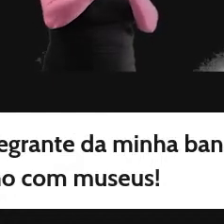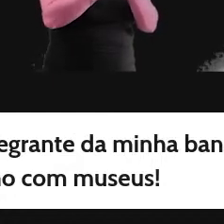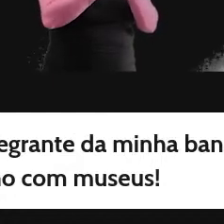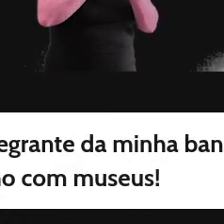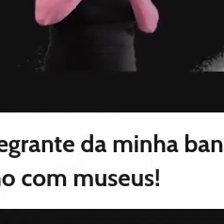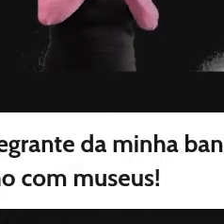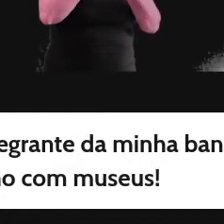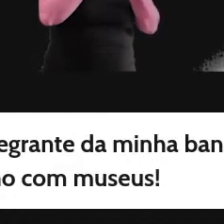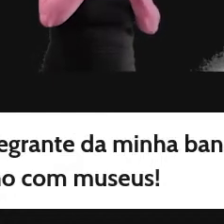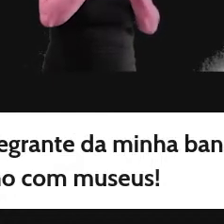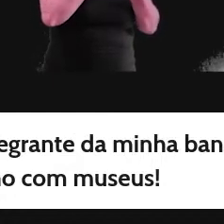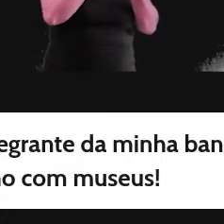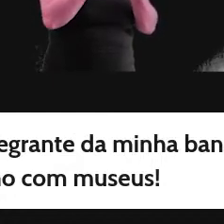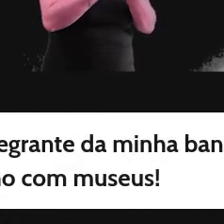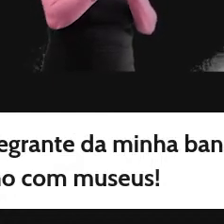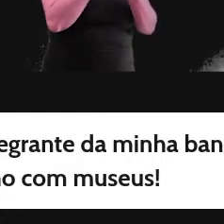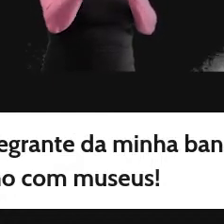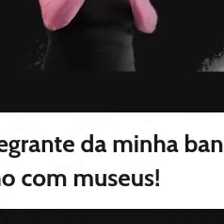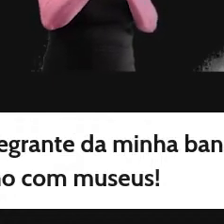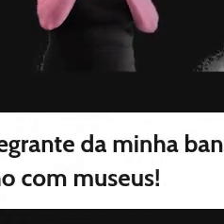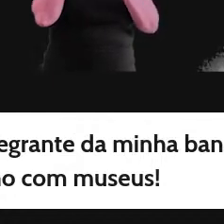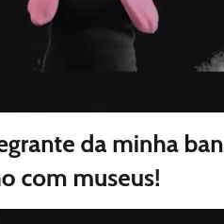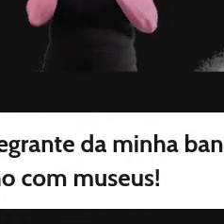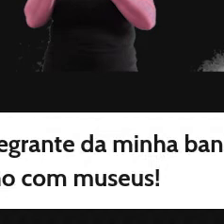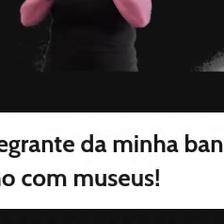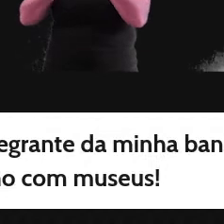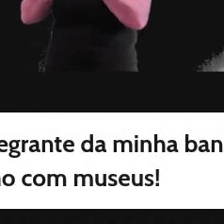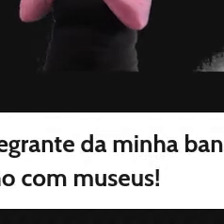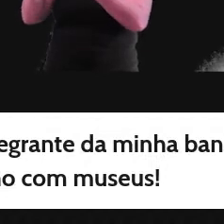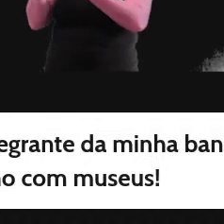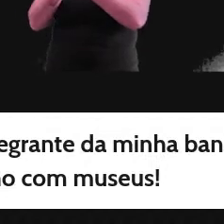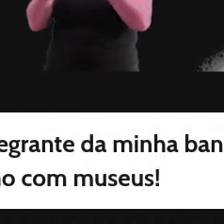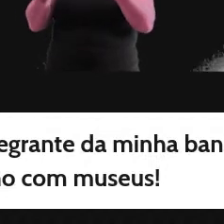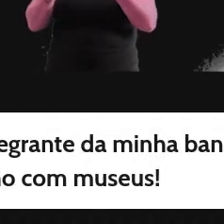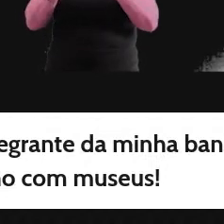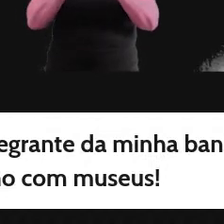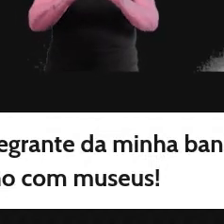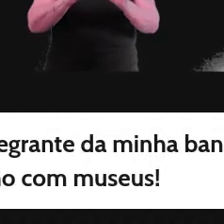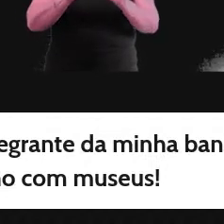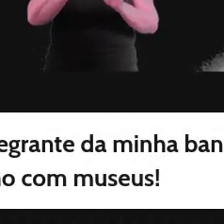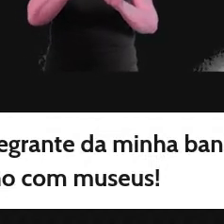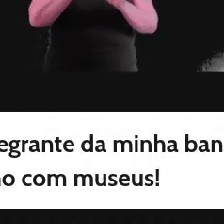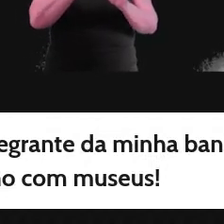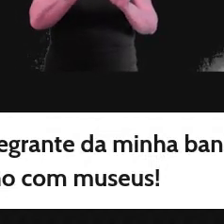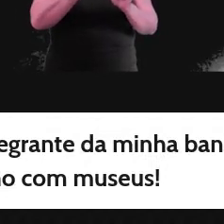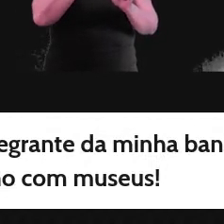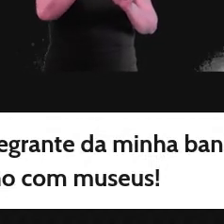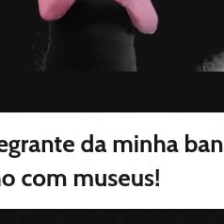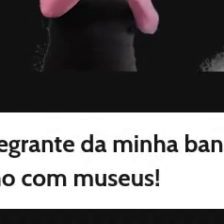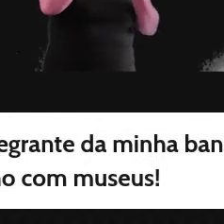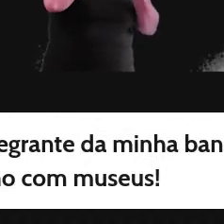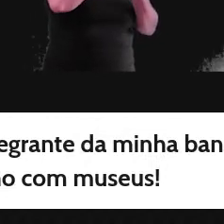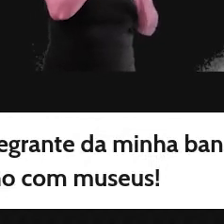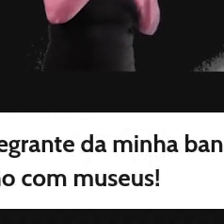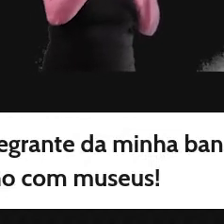feito, tentando entender o cenário, compreender o cenário, para que a gente possa sair dessa situação, mas